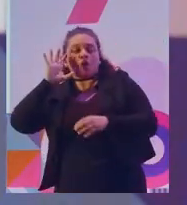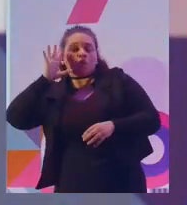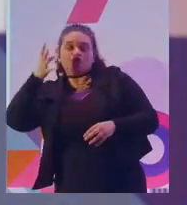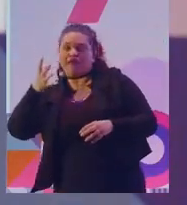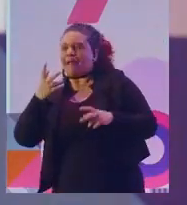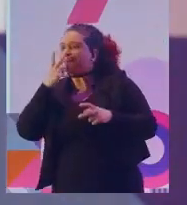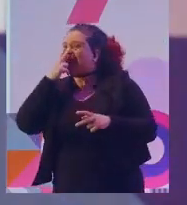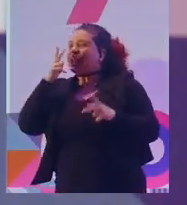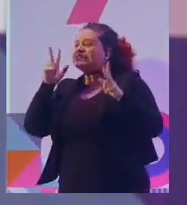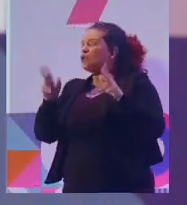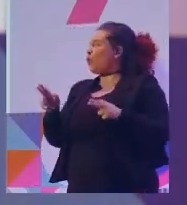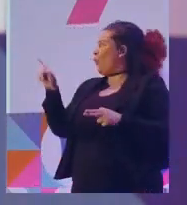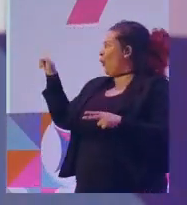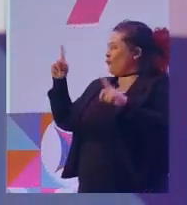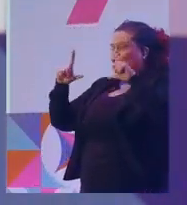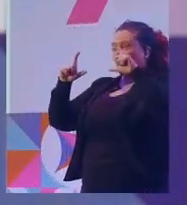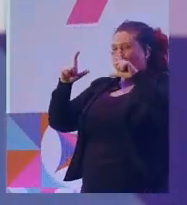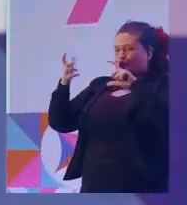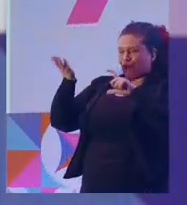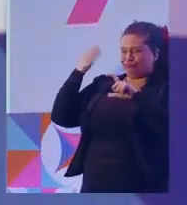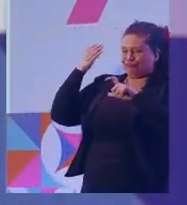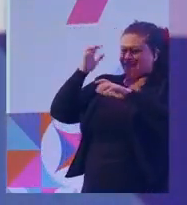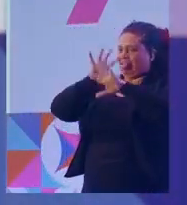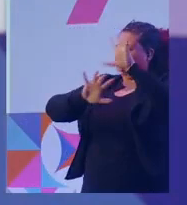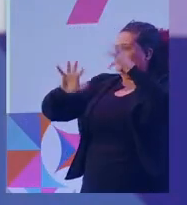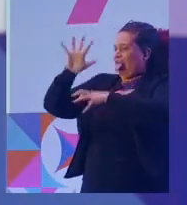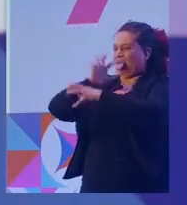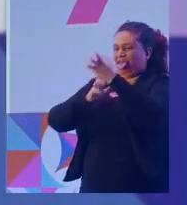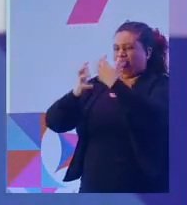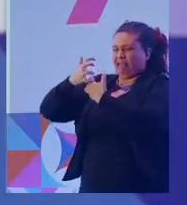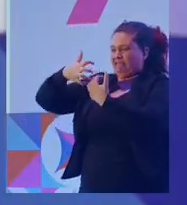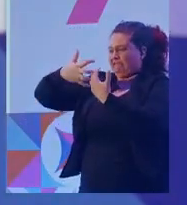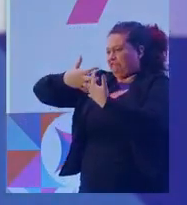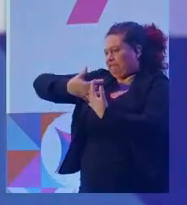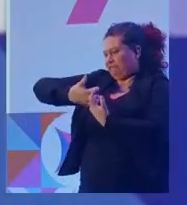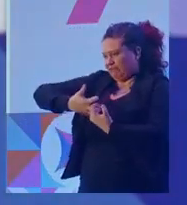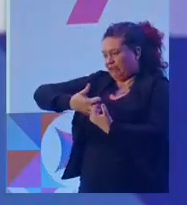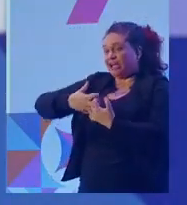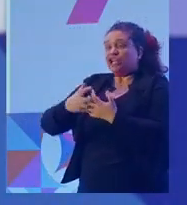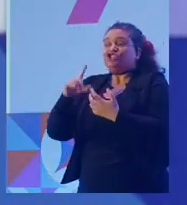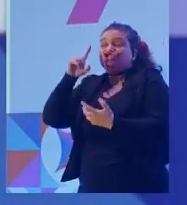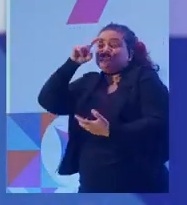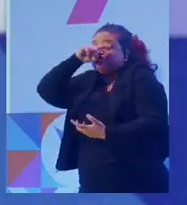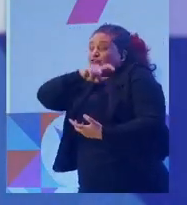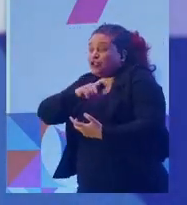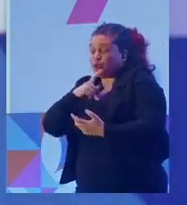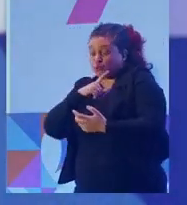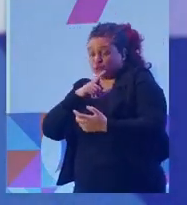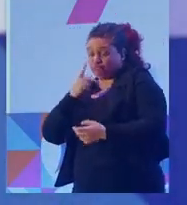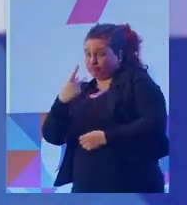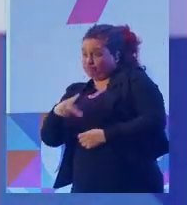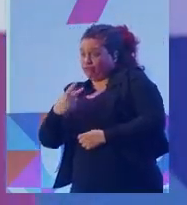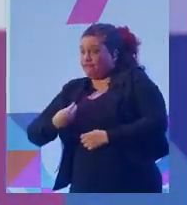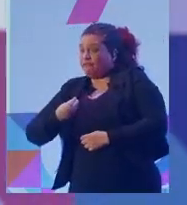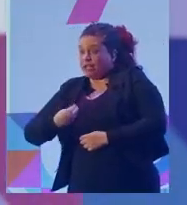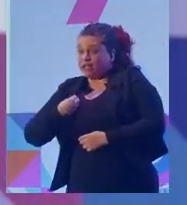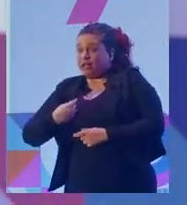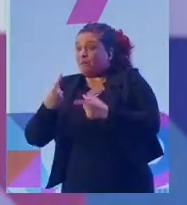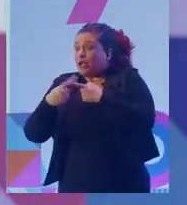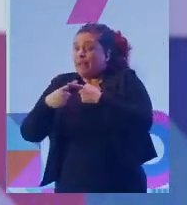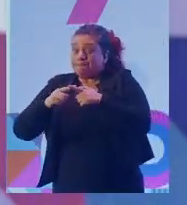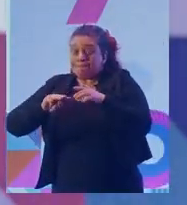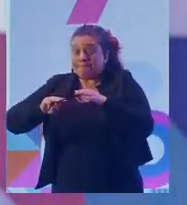na foto que o Luiz mostrou, como uma bola de nada, que é impossível manter e vai custar milhões para a organização,